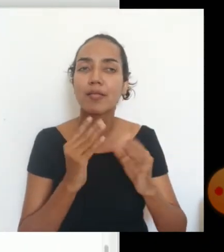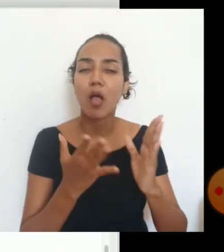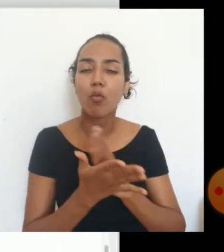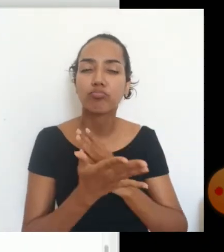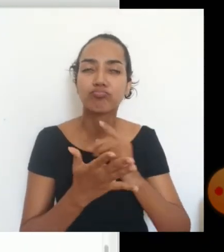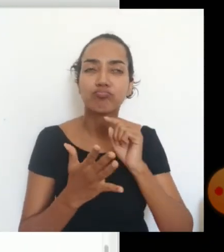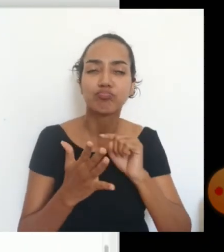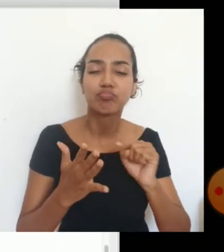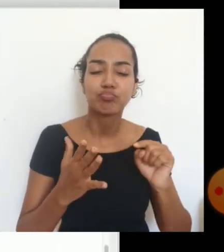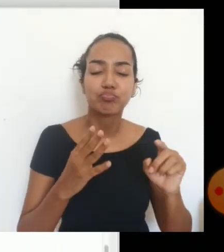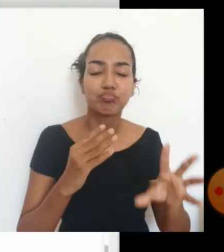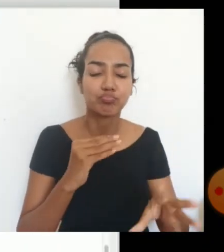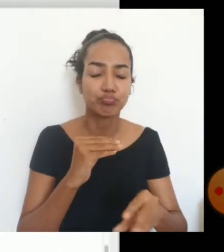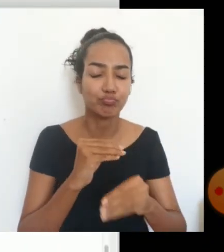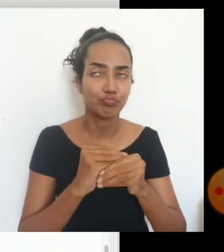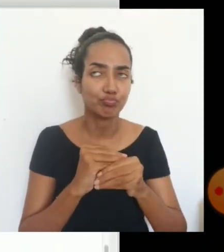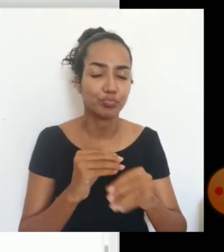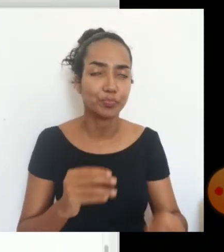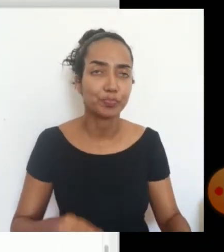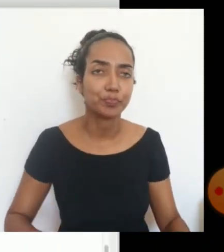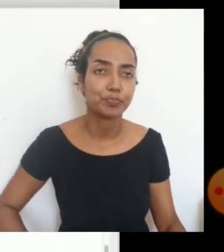Bom, estamos de volta aí aos slides.